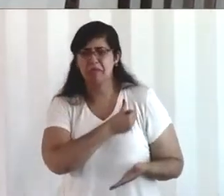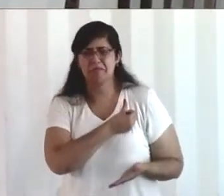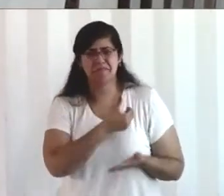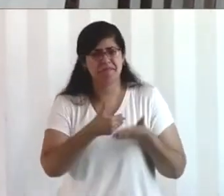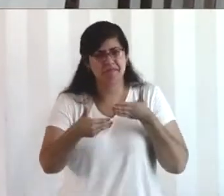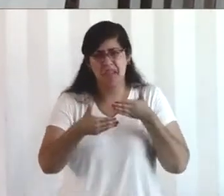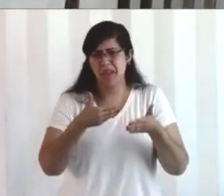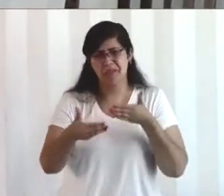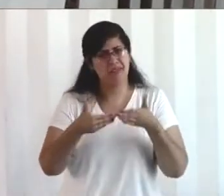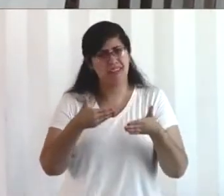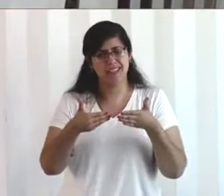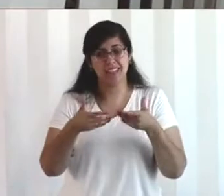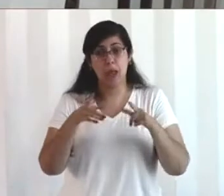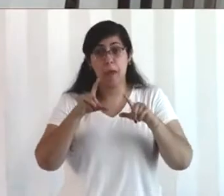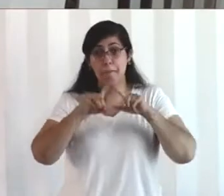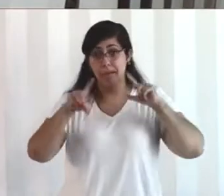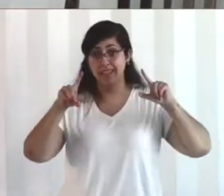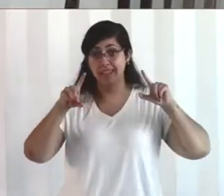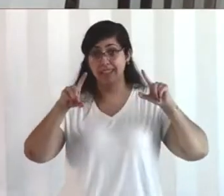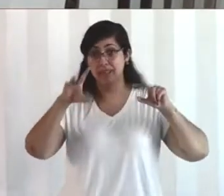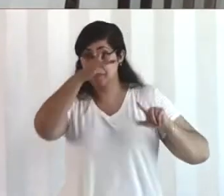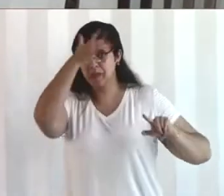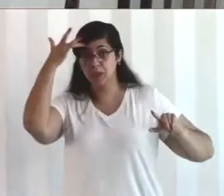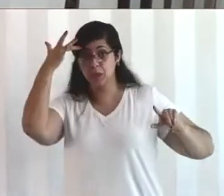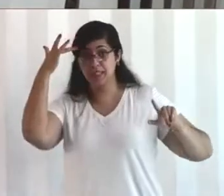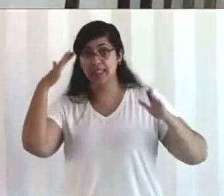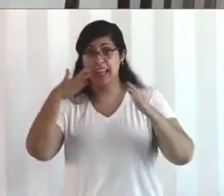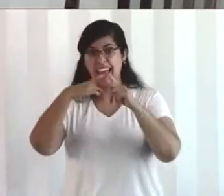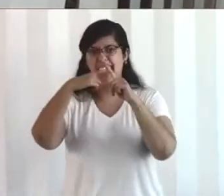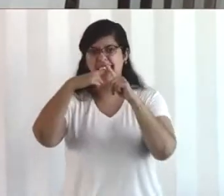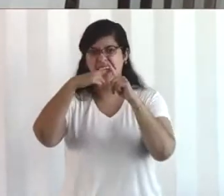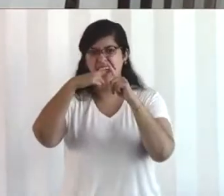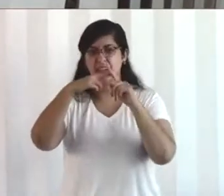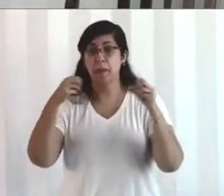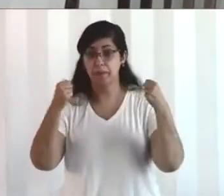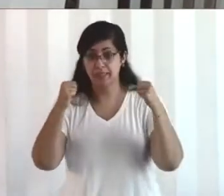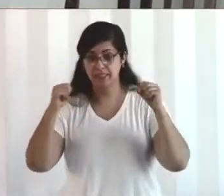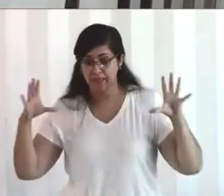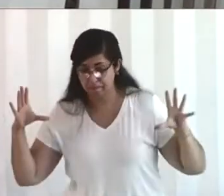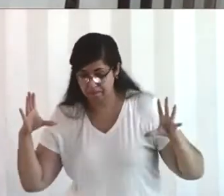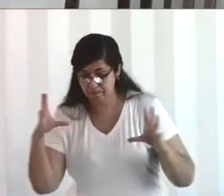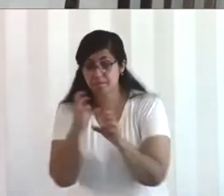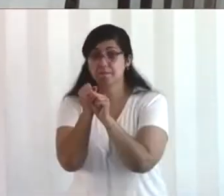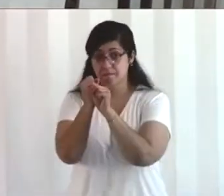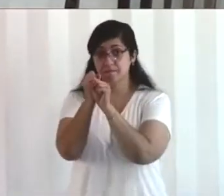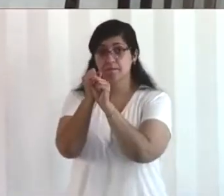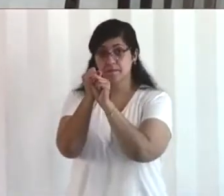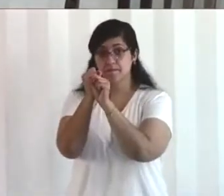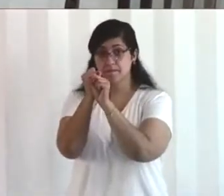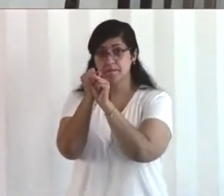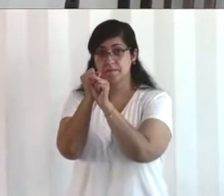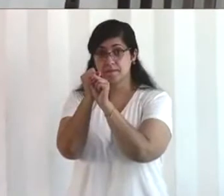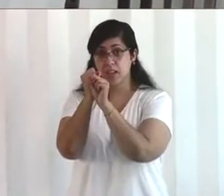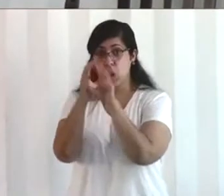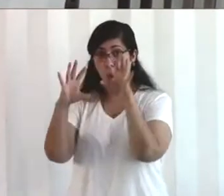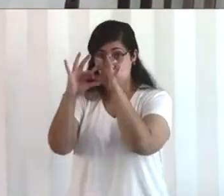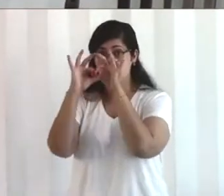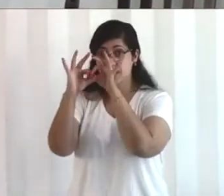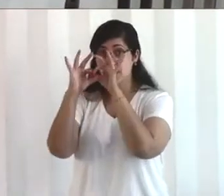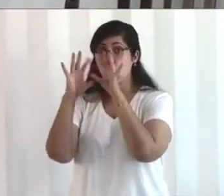mas importa a unidade de pensamento. Importa o unir-se em torno da pessoa de